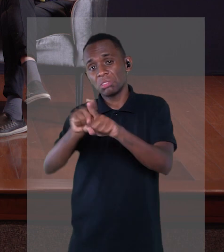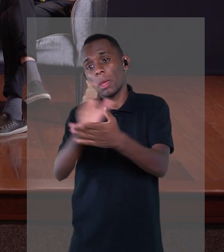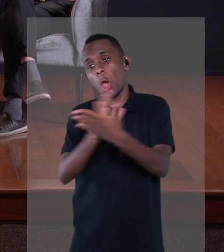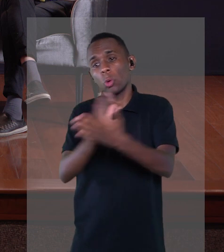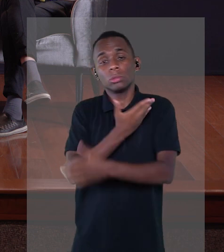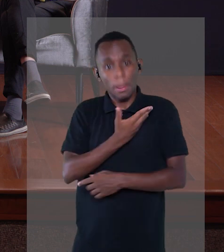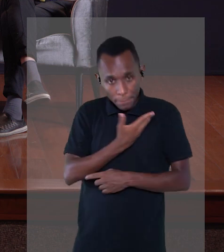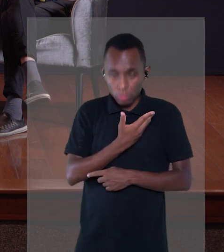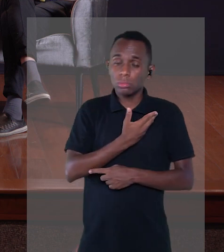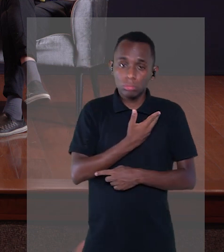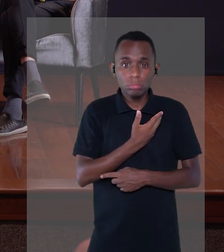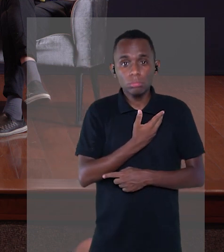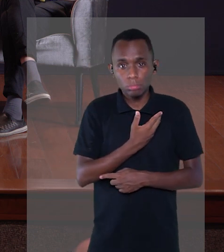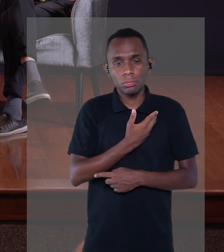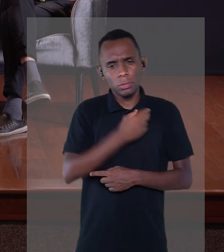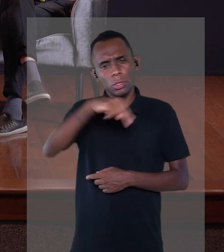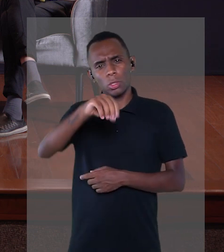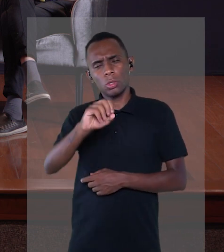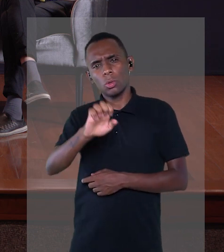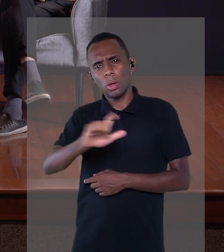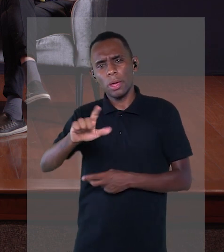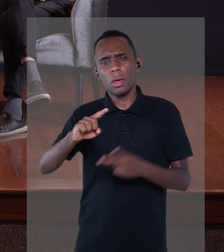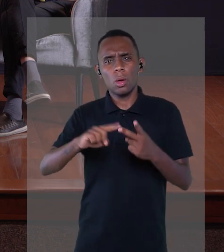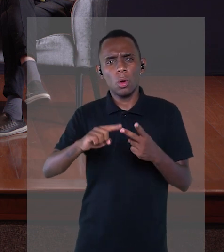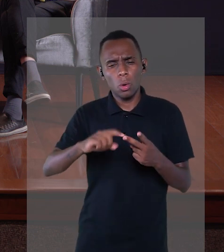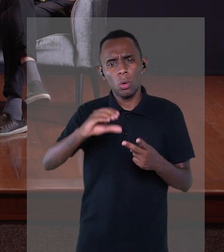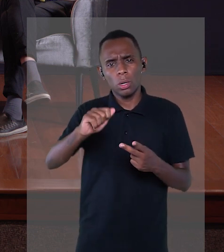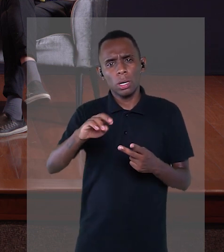amigos tocavam, que vem de Noel Rosa, Cartola,